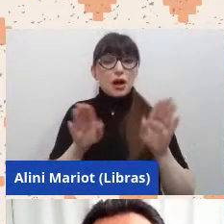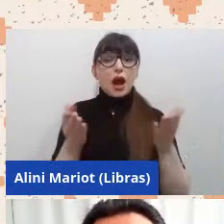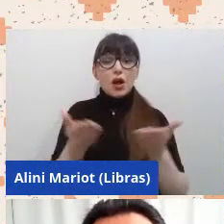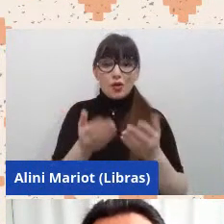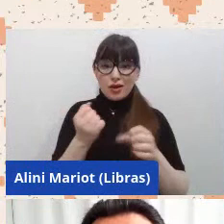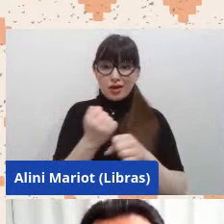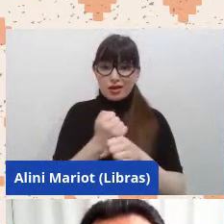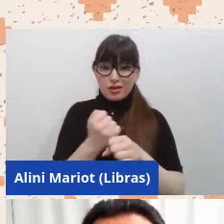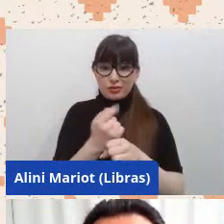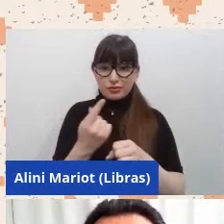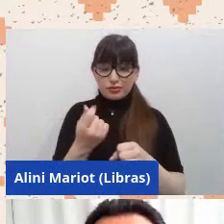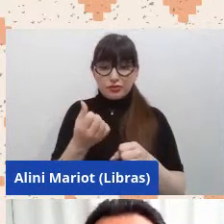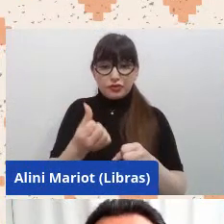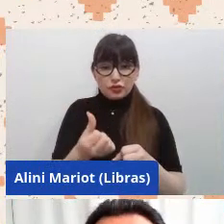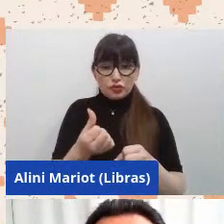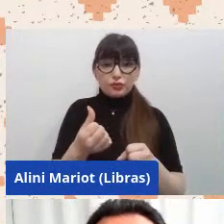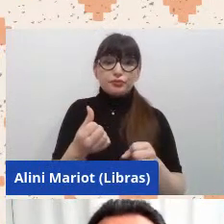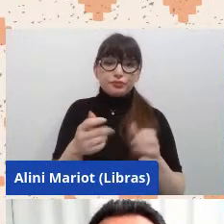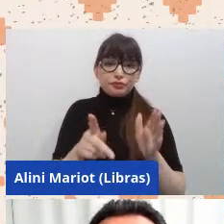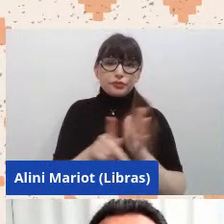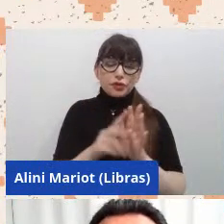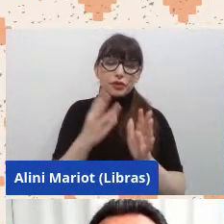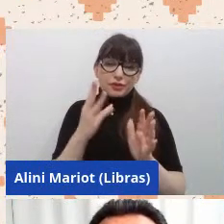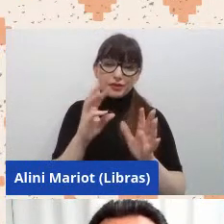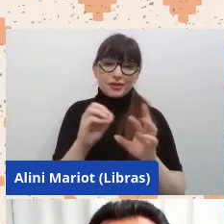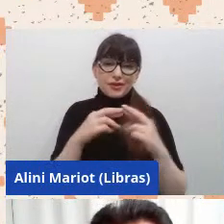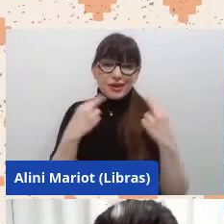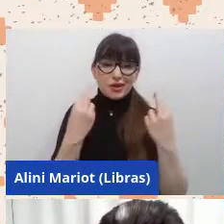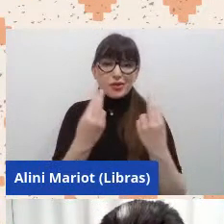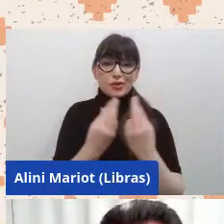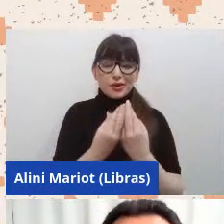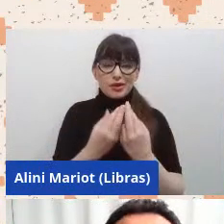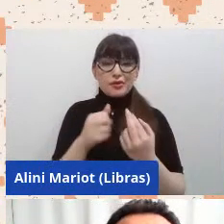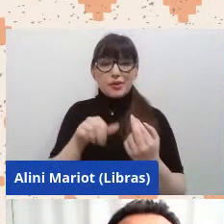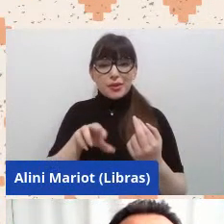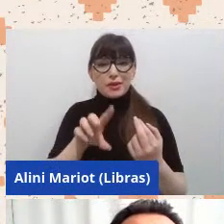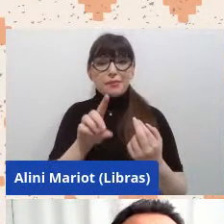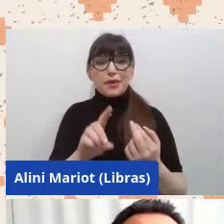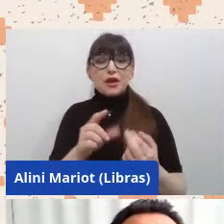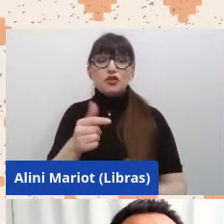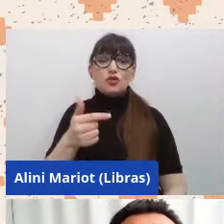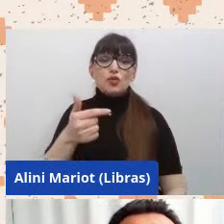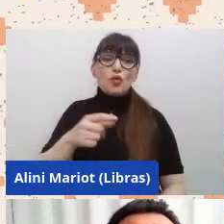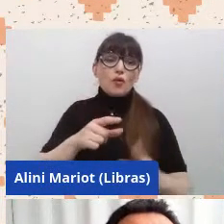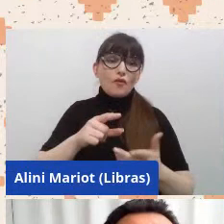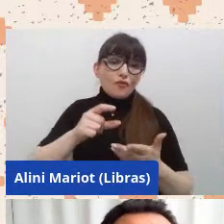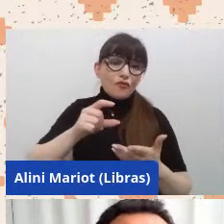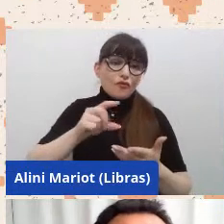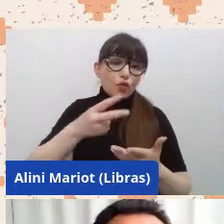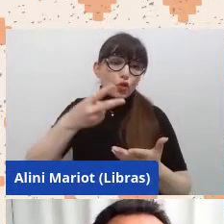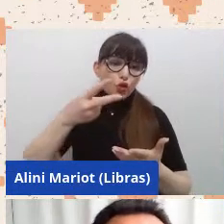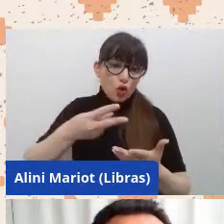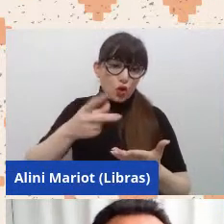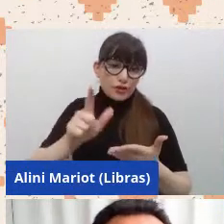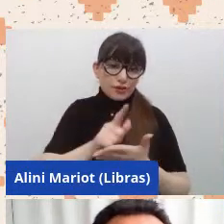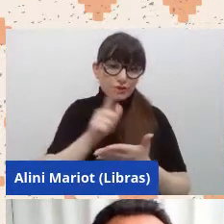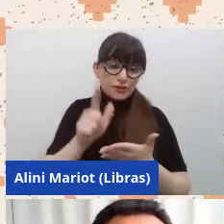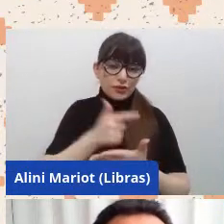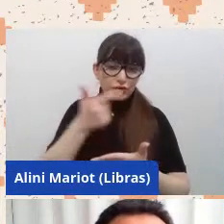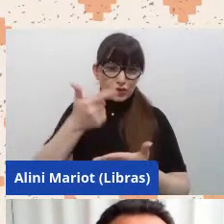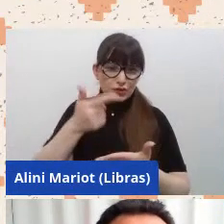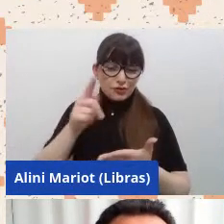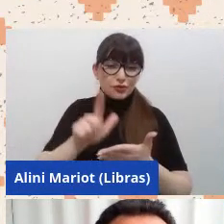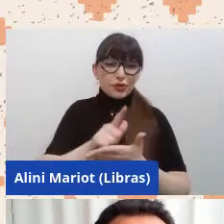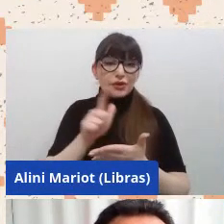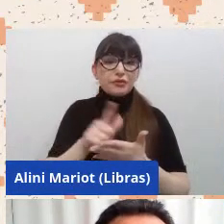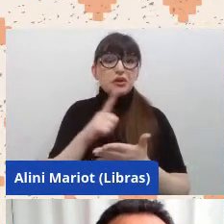ano, para a 40ª reunião anual, o volume 2 do e-book. E temos aqui os nomes da Comissão de